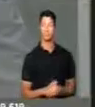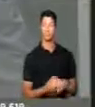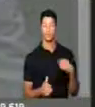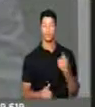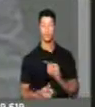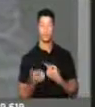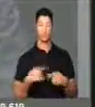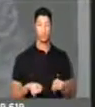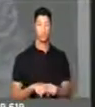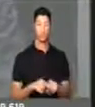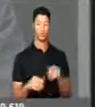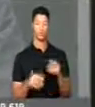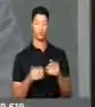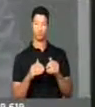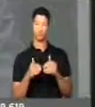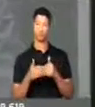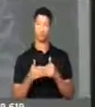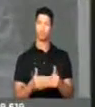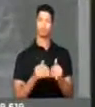Estaremos, então, tendo percorrido